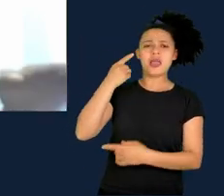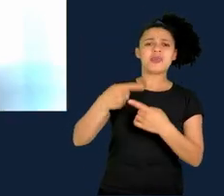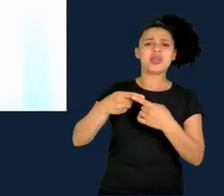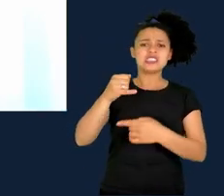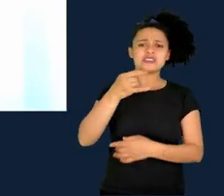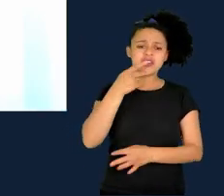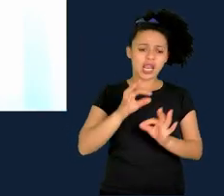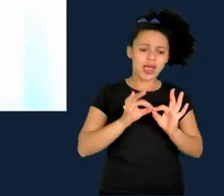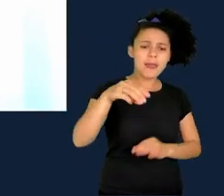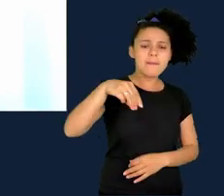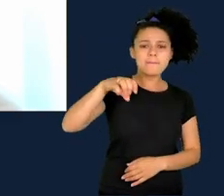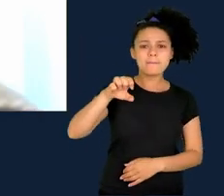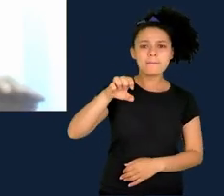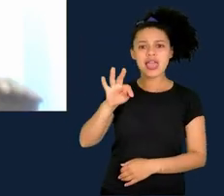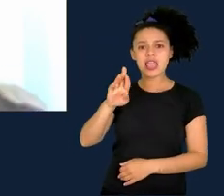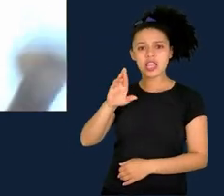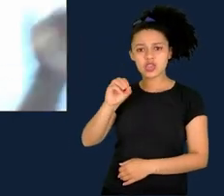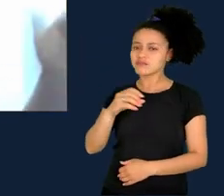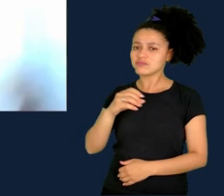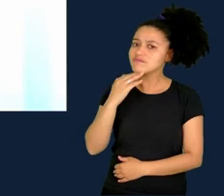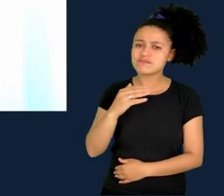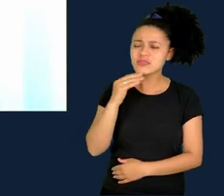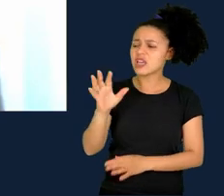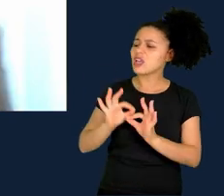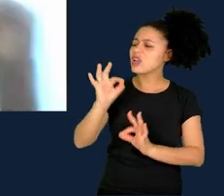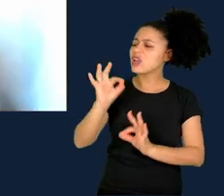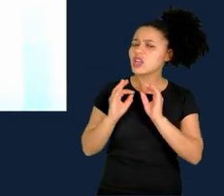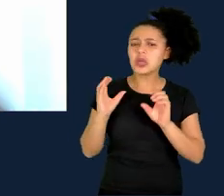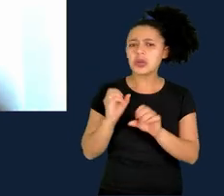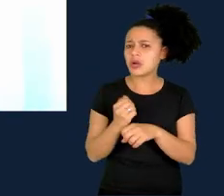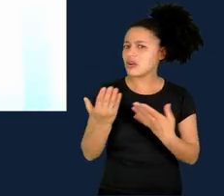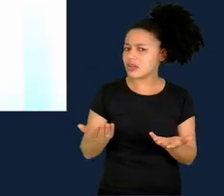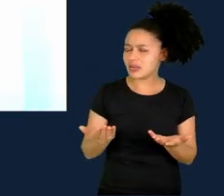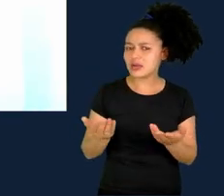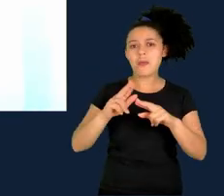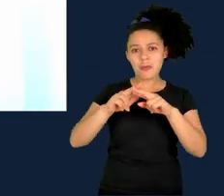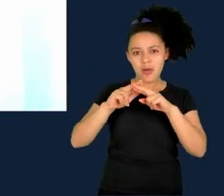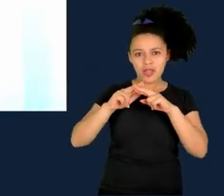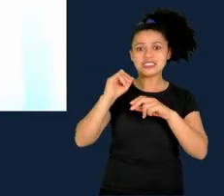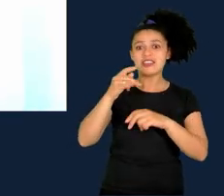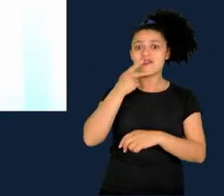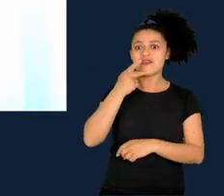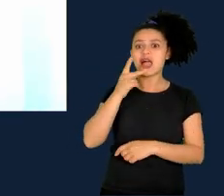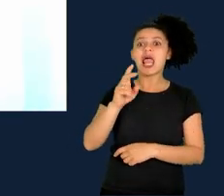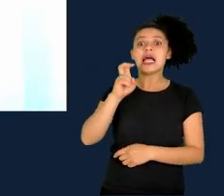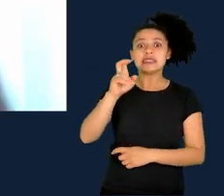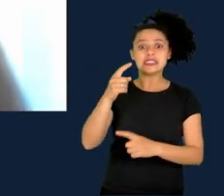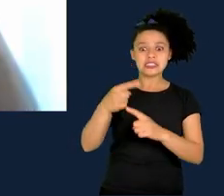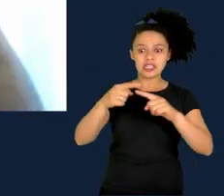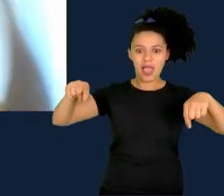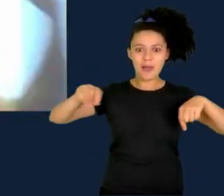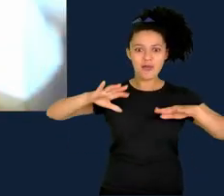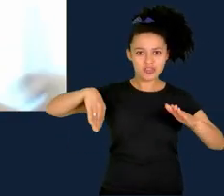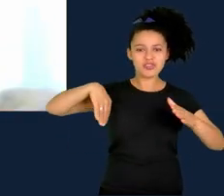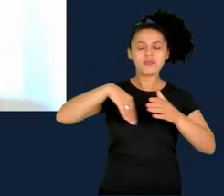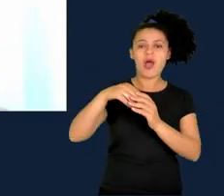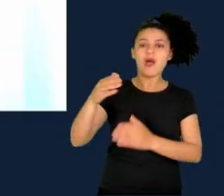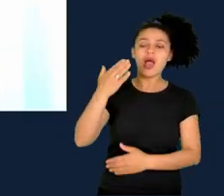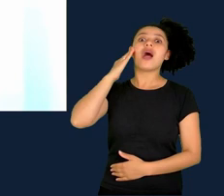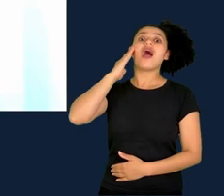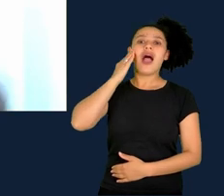dimensão do desmatamento, que é onde há essa produção de soja, de